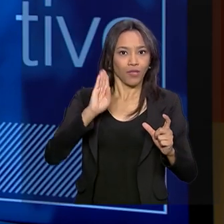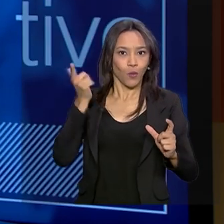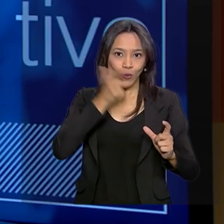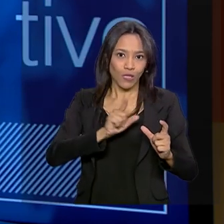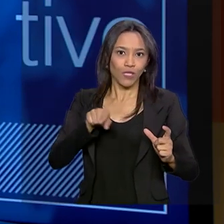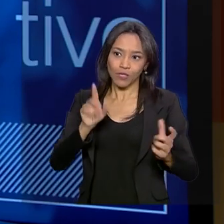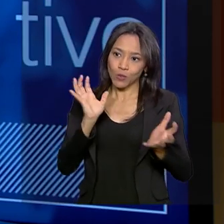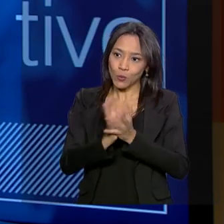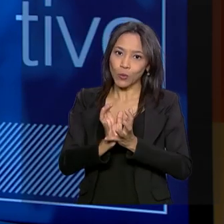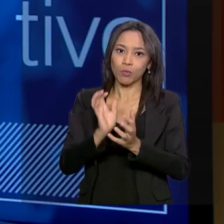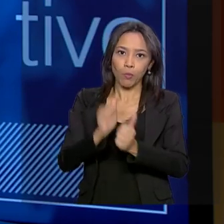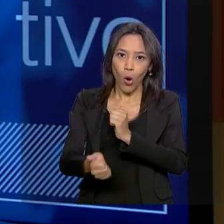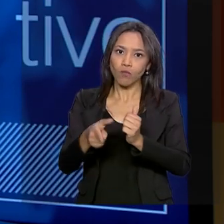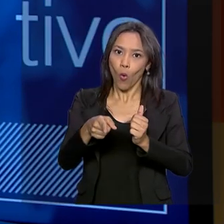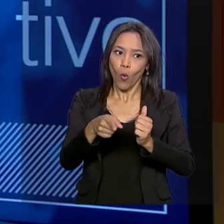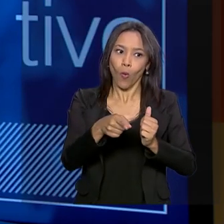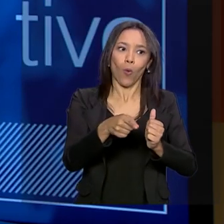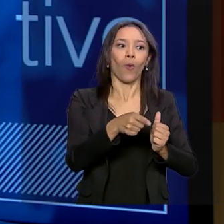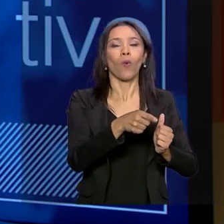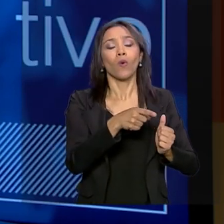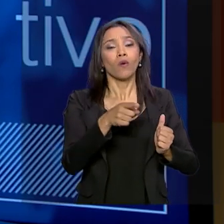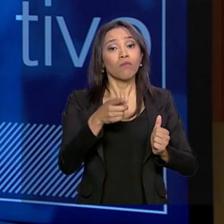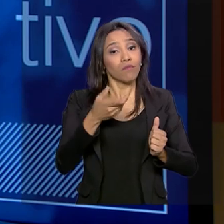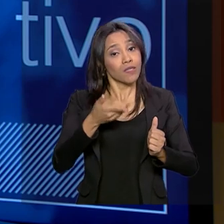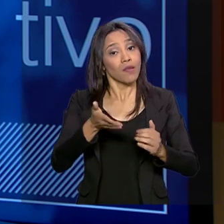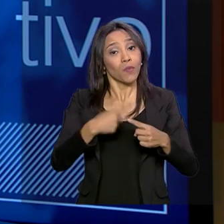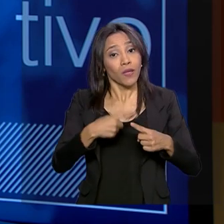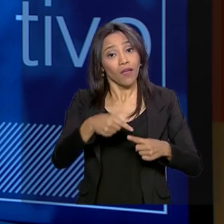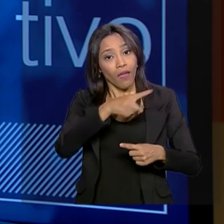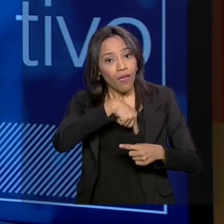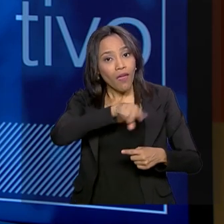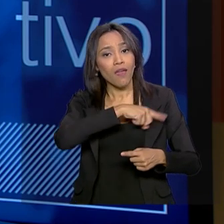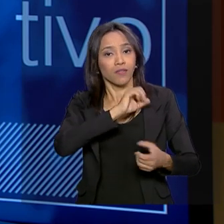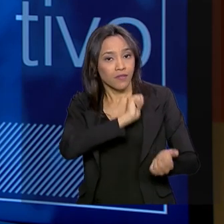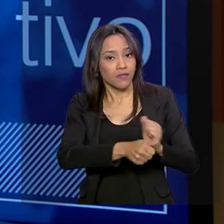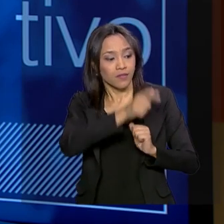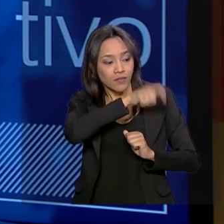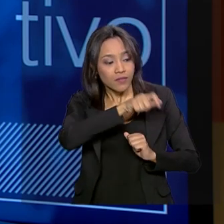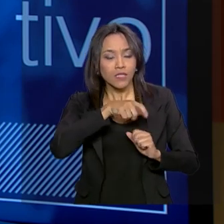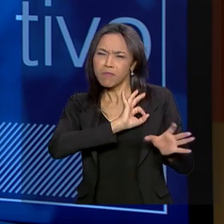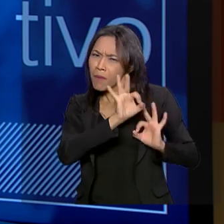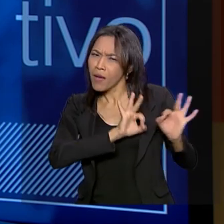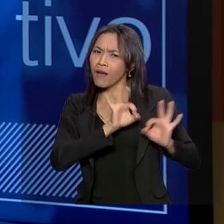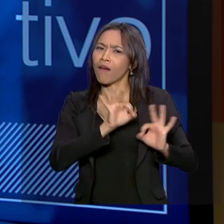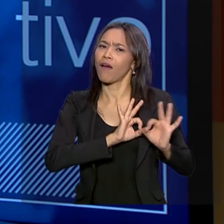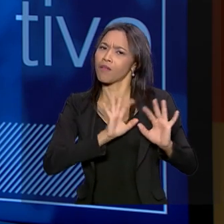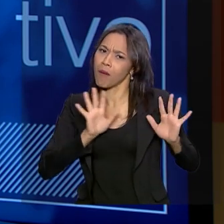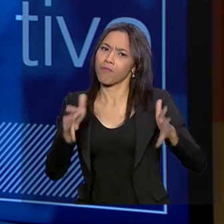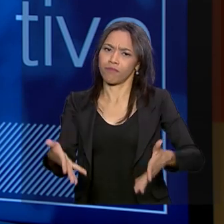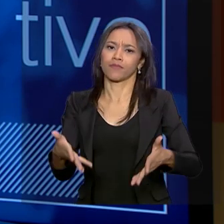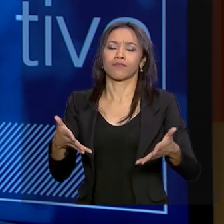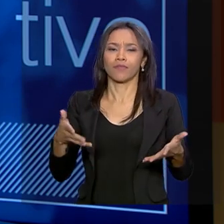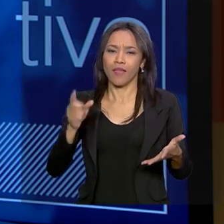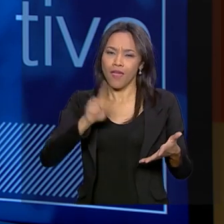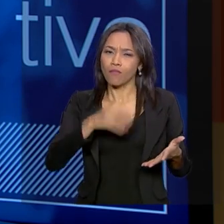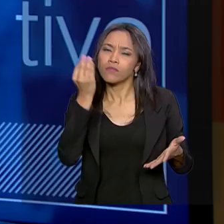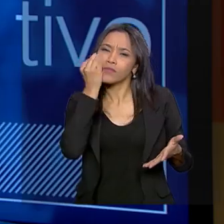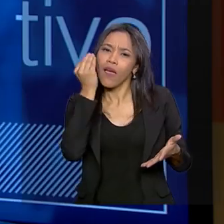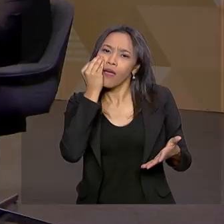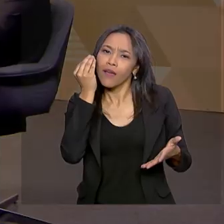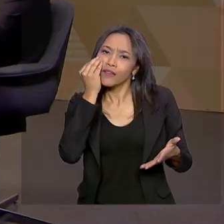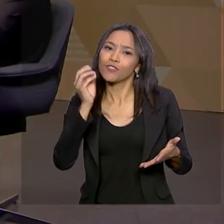mas os atletas se prepararam muito para esse PAN e já é mais ou menos um teste para Tóquio ano que